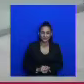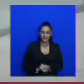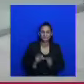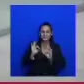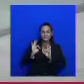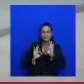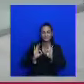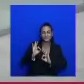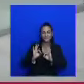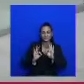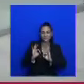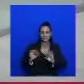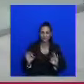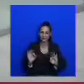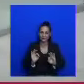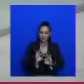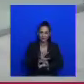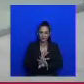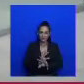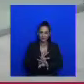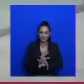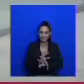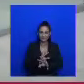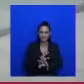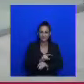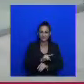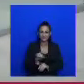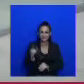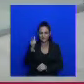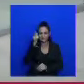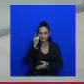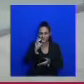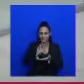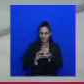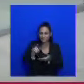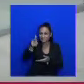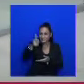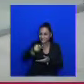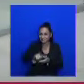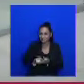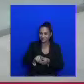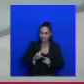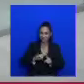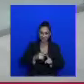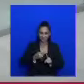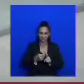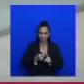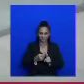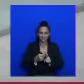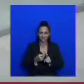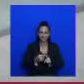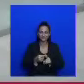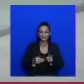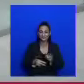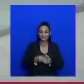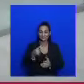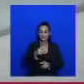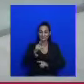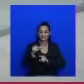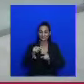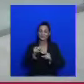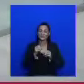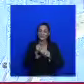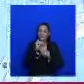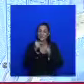Os preparativos concluídos, você tem mais uma chance de ganhar na Dupla Sena. Passaremos agora ao segundo sorteio.